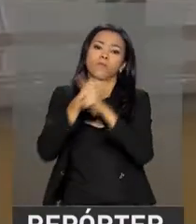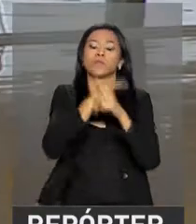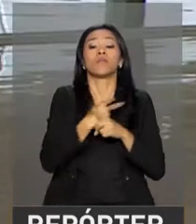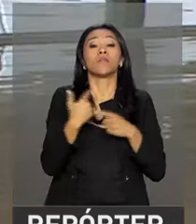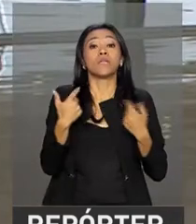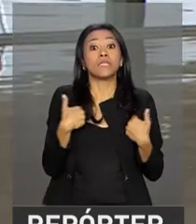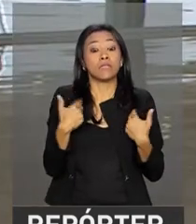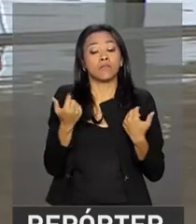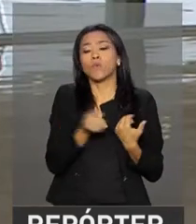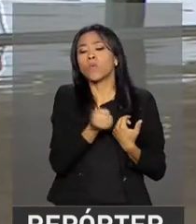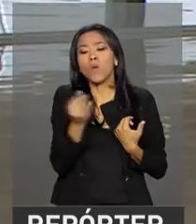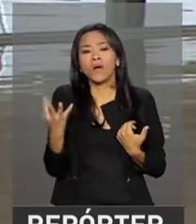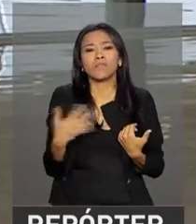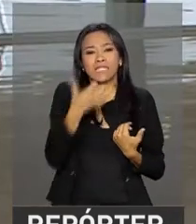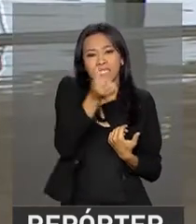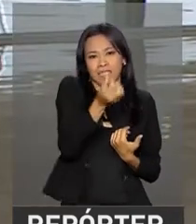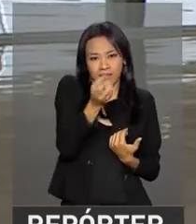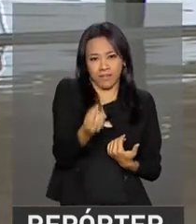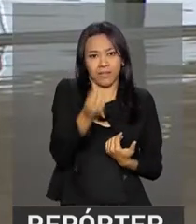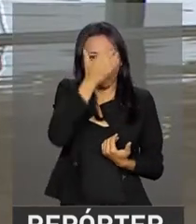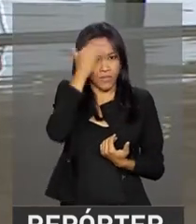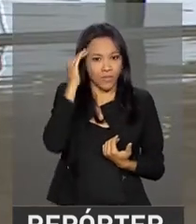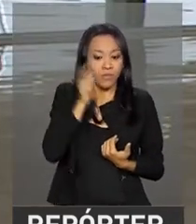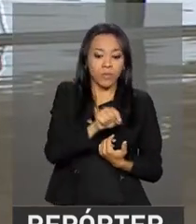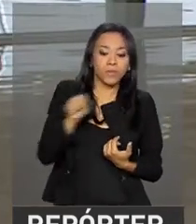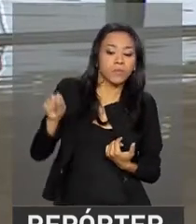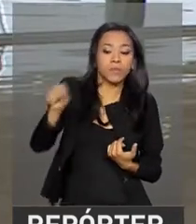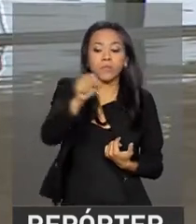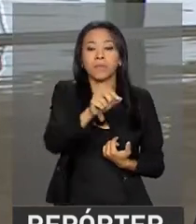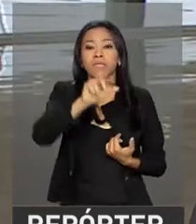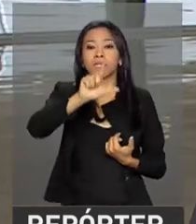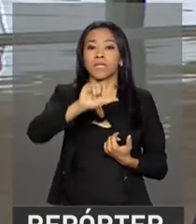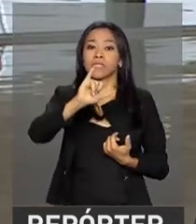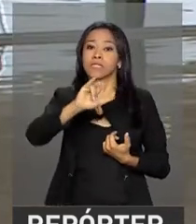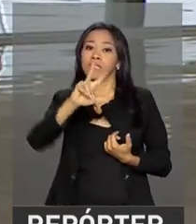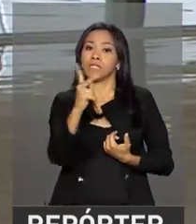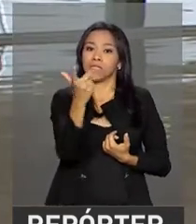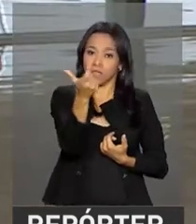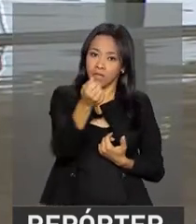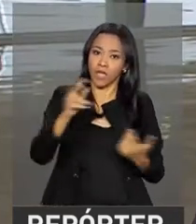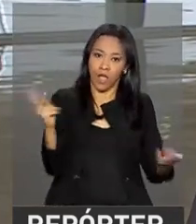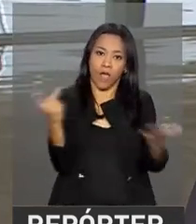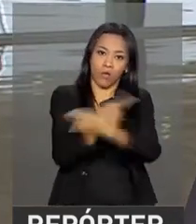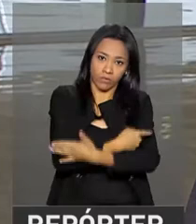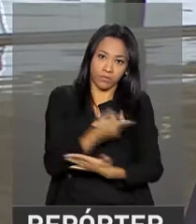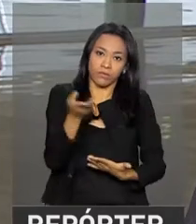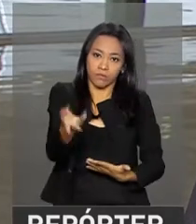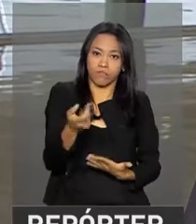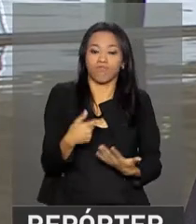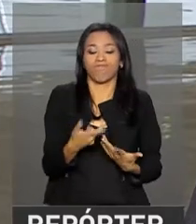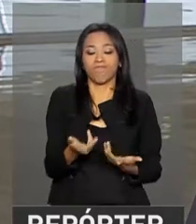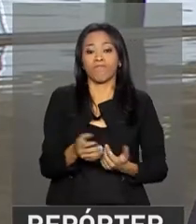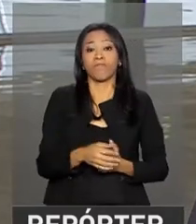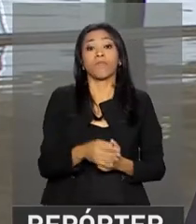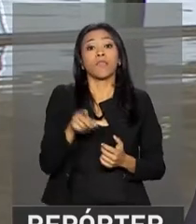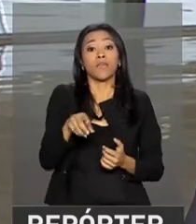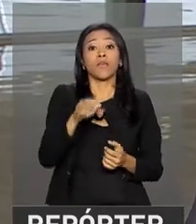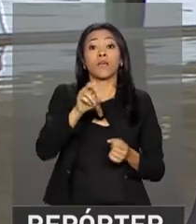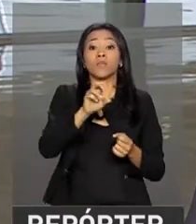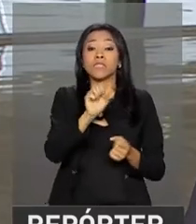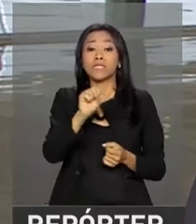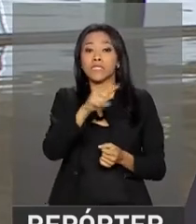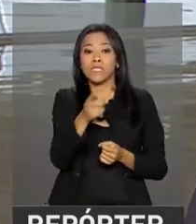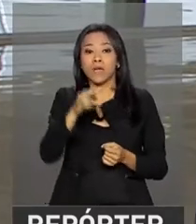cerca de 60 brasileiros em três ilhas que foram fortemente atingidas pela passagem do furacão. As ilhas de